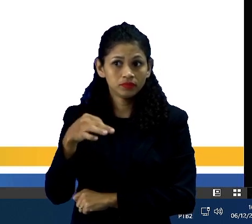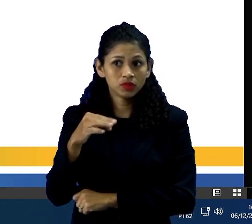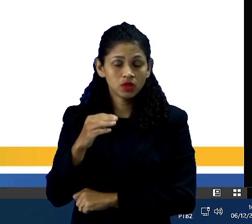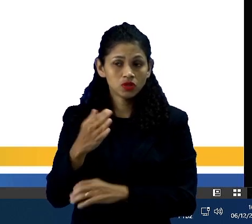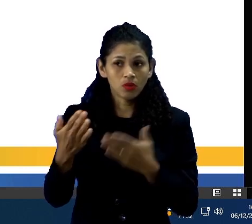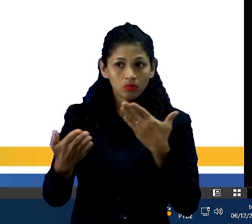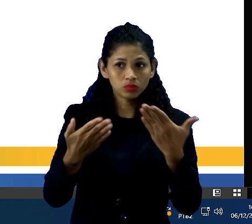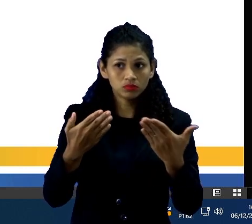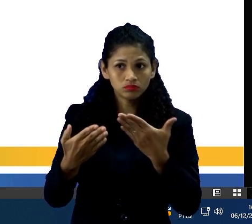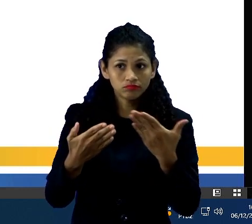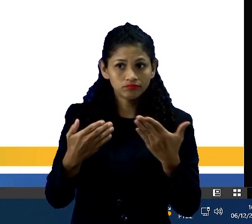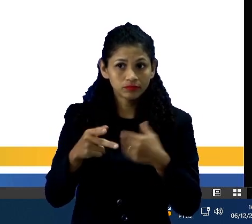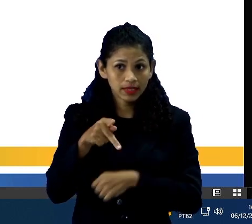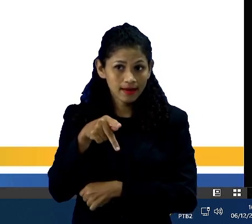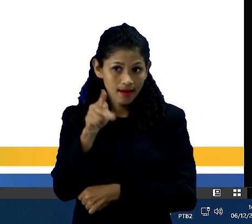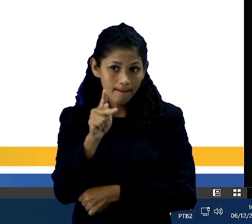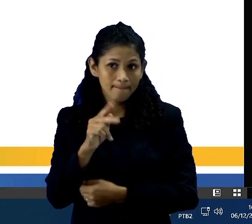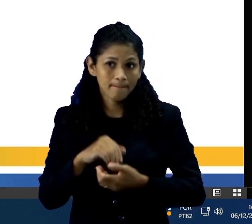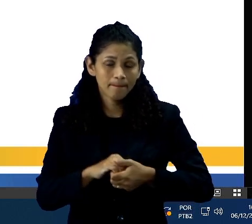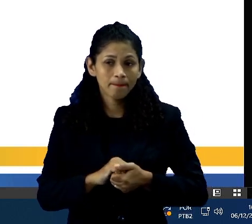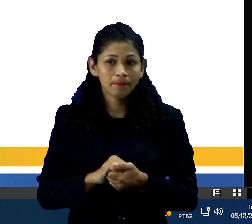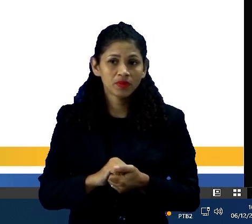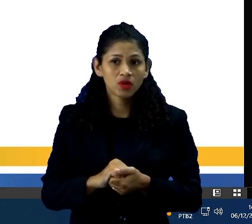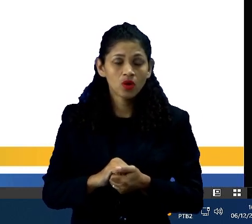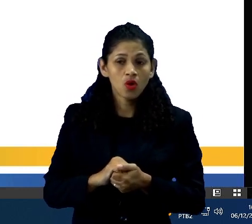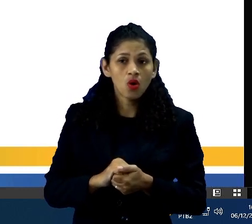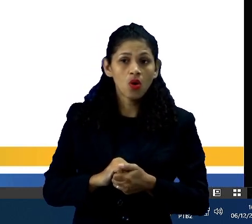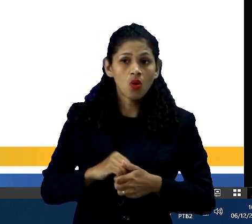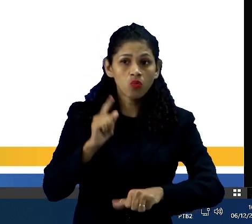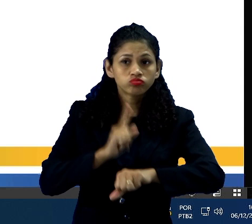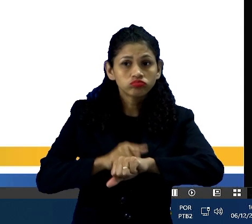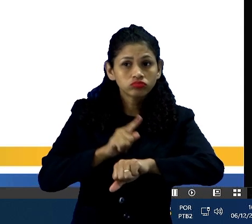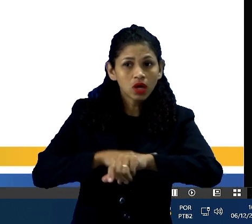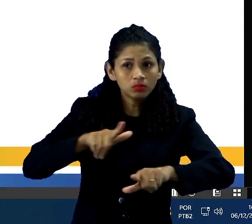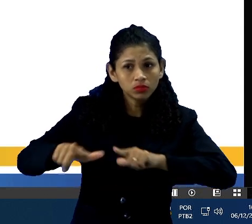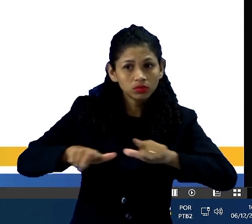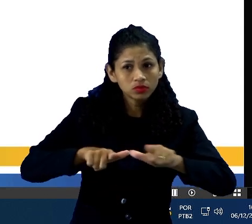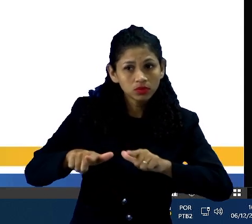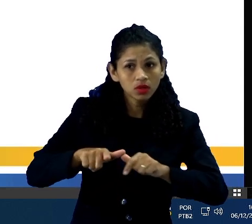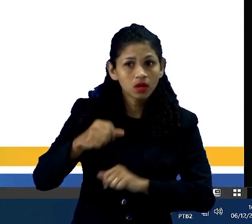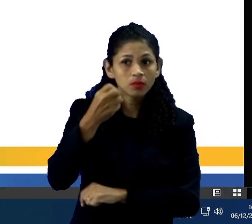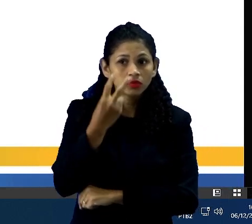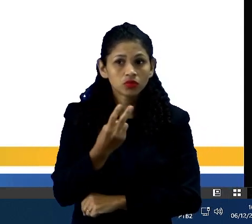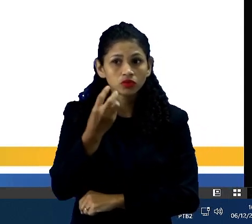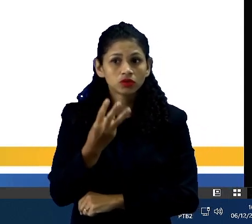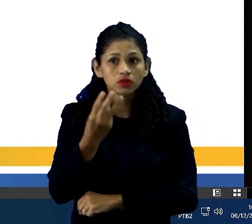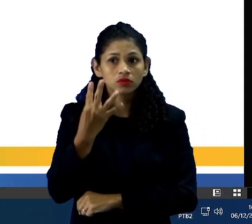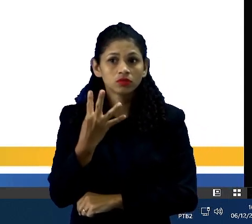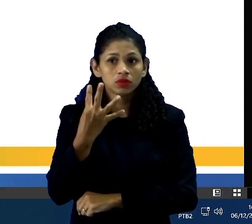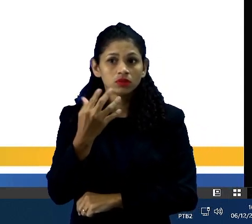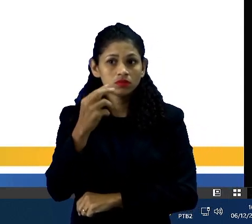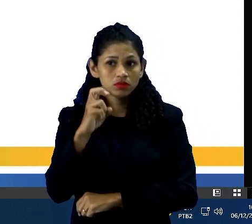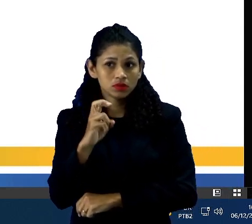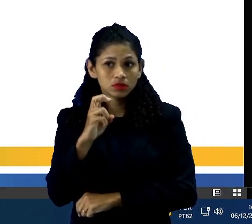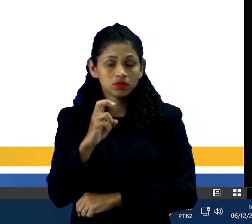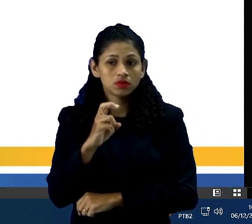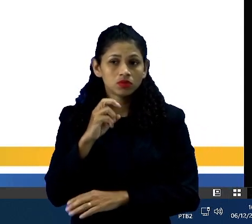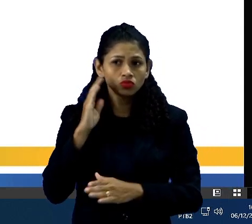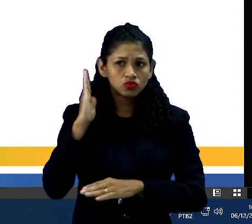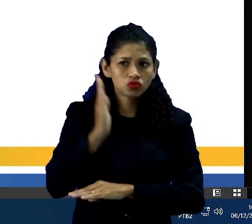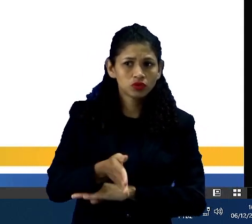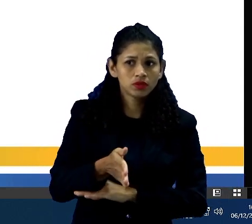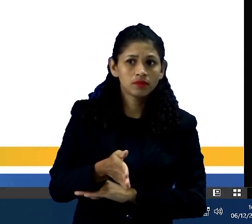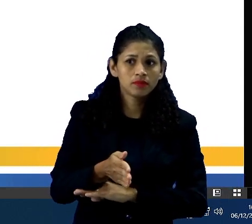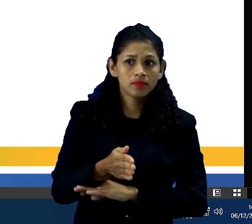4 e 5, é diretamente proporcional ao número de cópias, 40, 60, 80 e 100. Pois